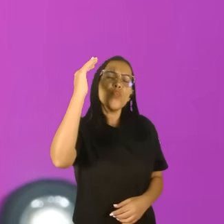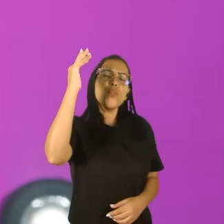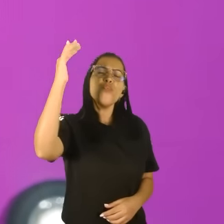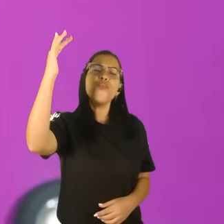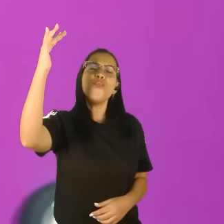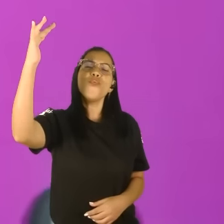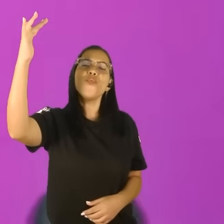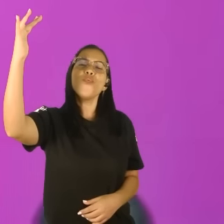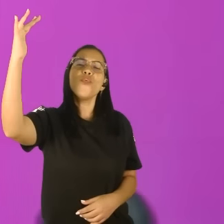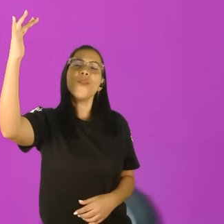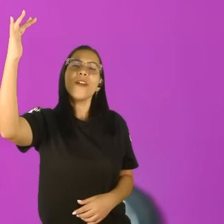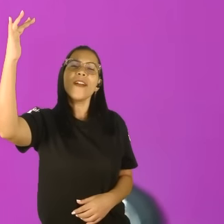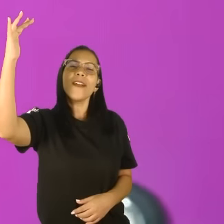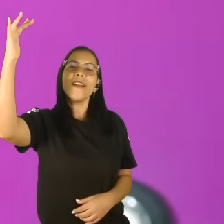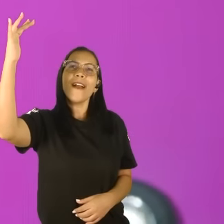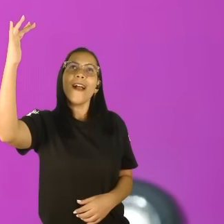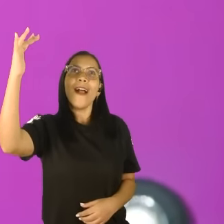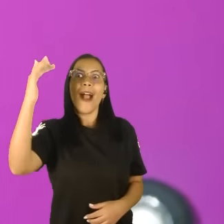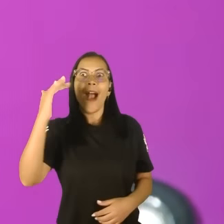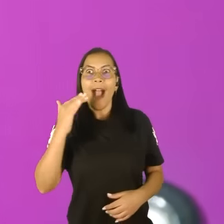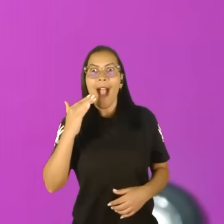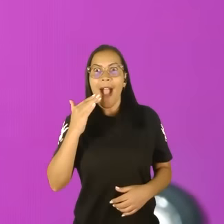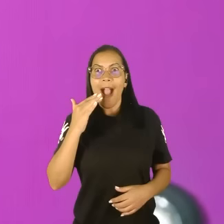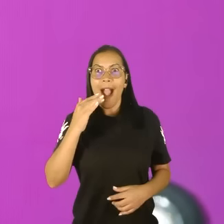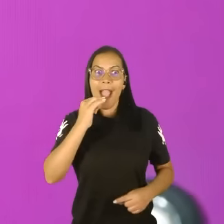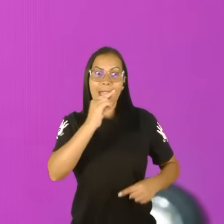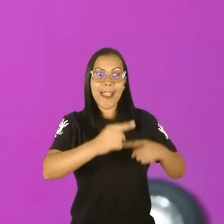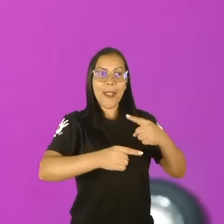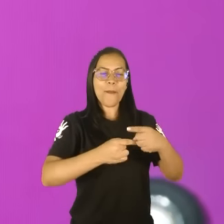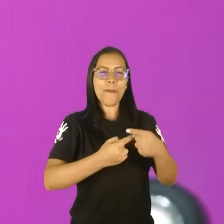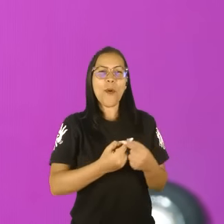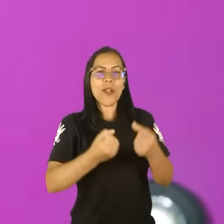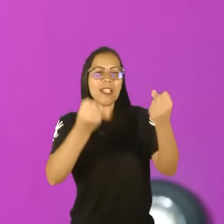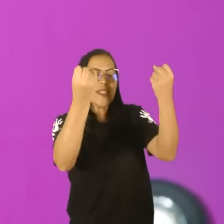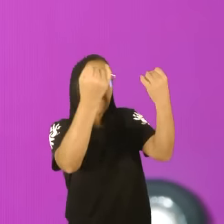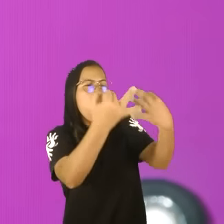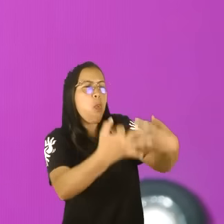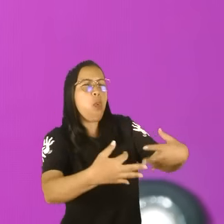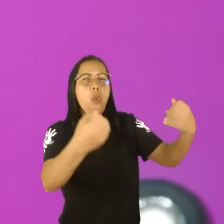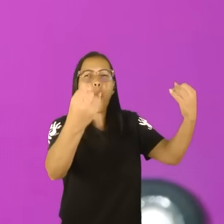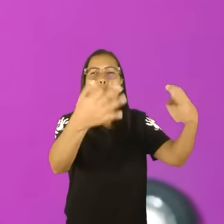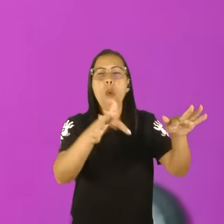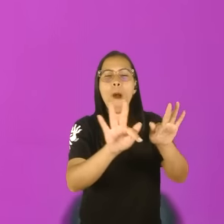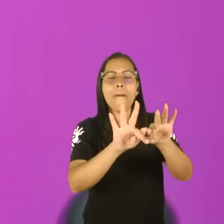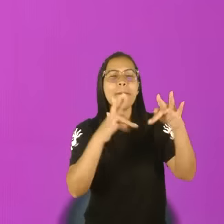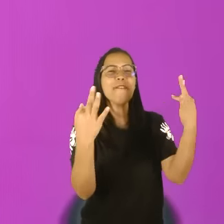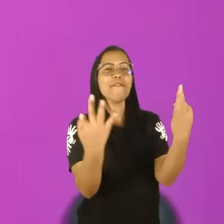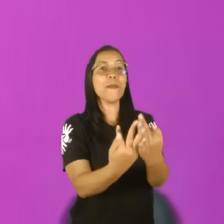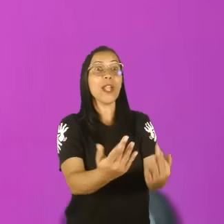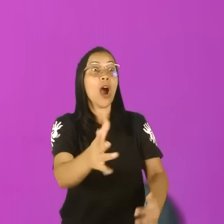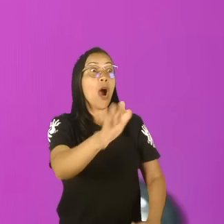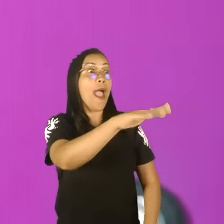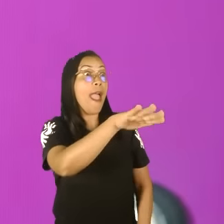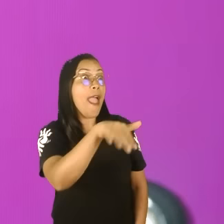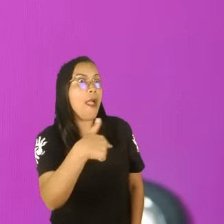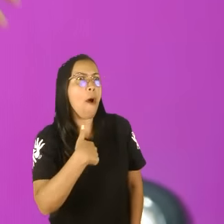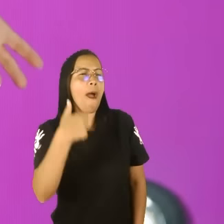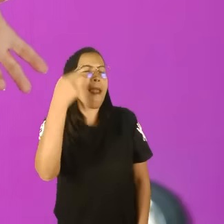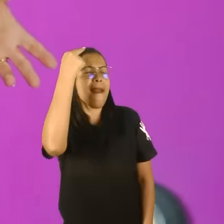Mas José era um garoto inocente, um garoto mimado, que ganhava presentes diferentes dos